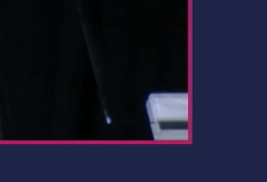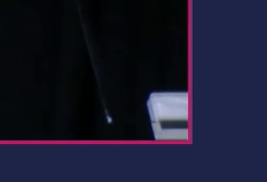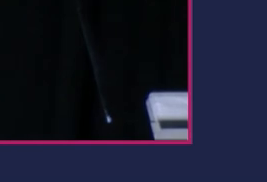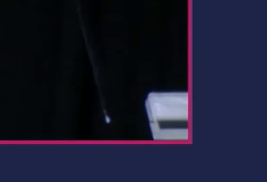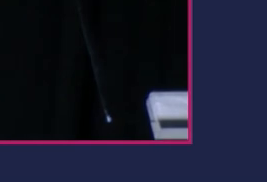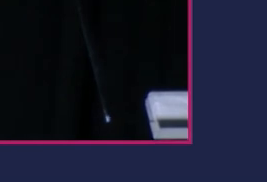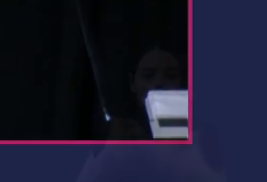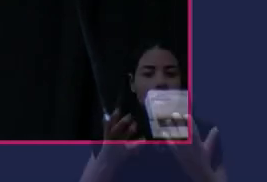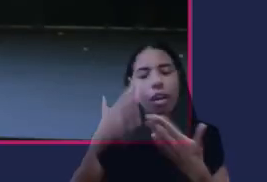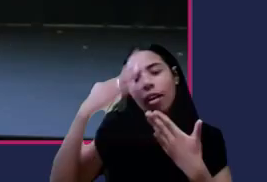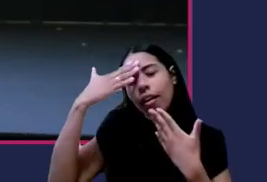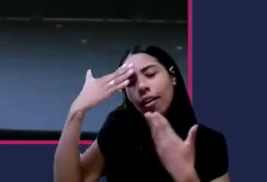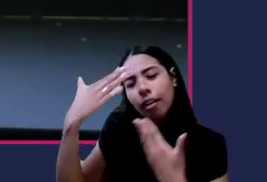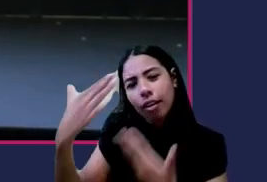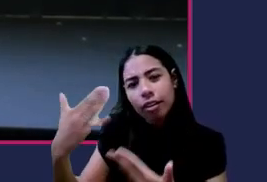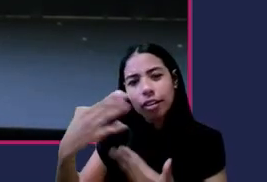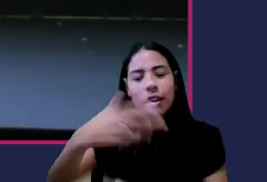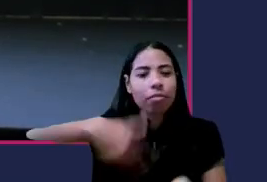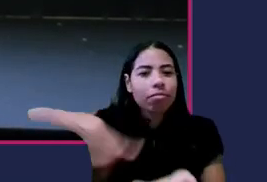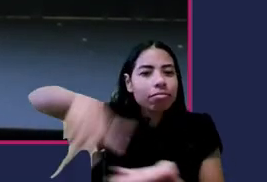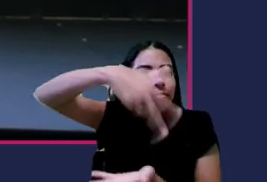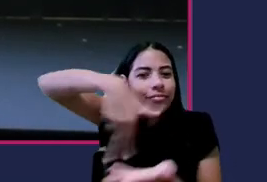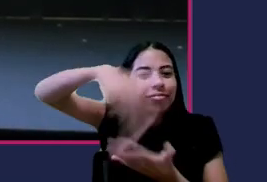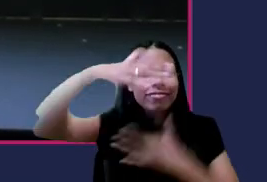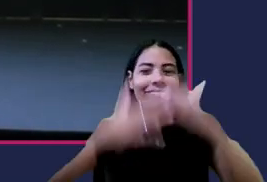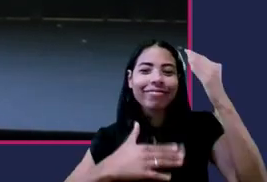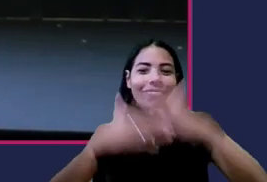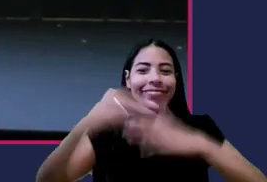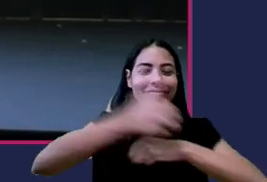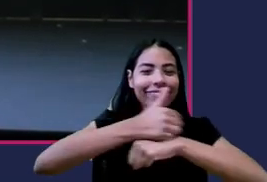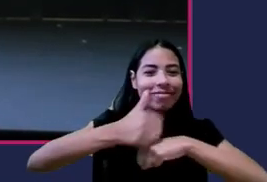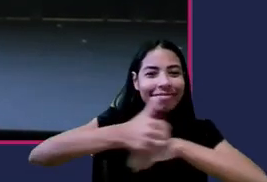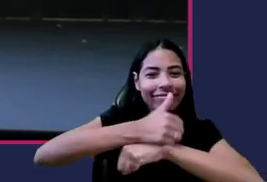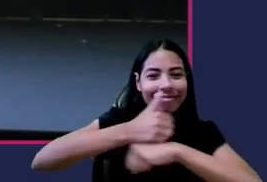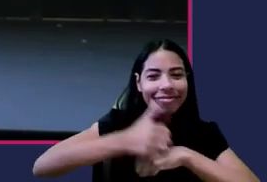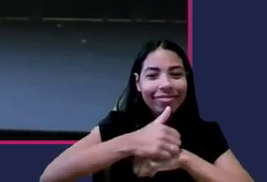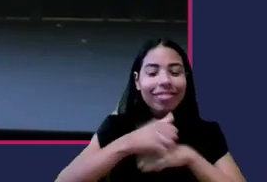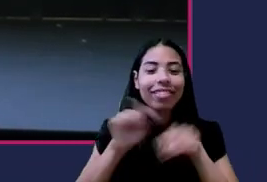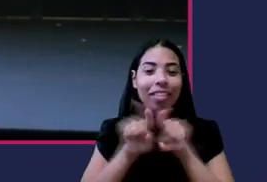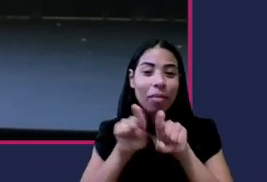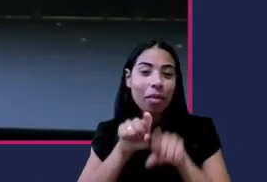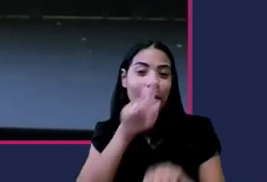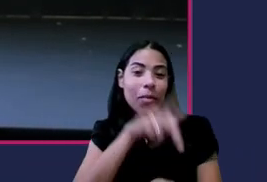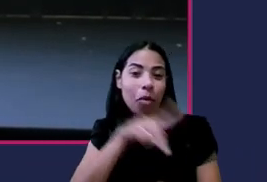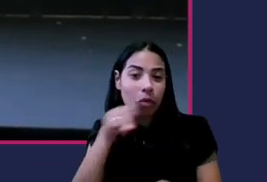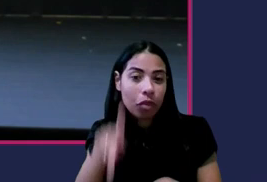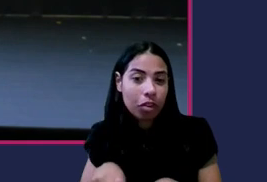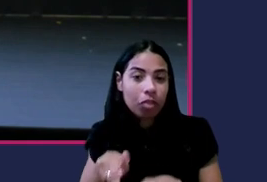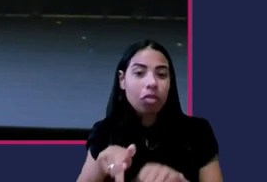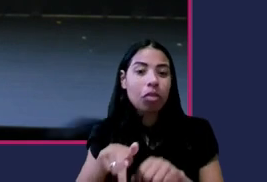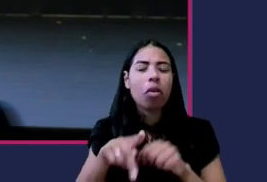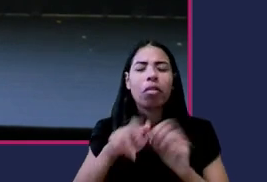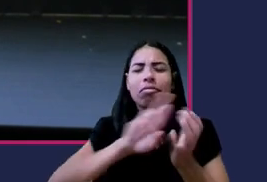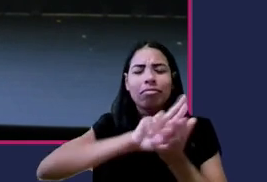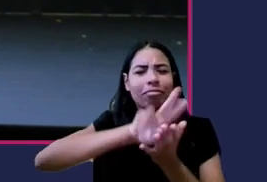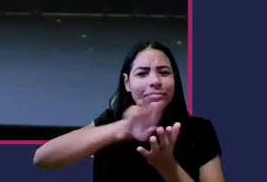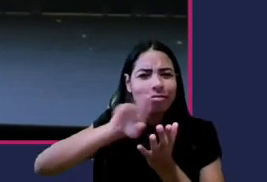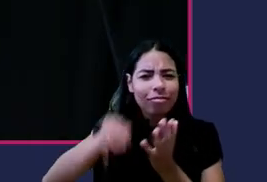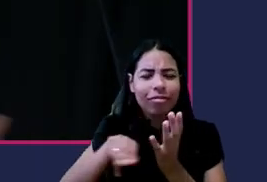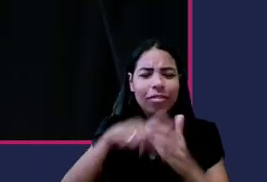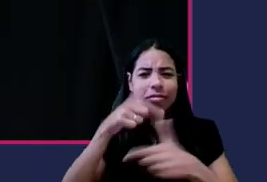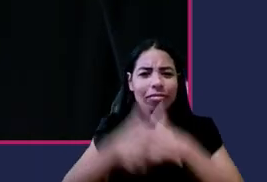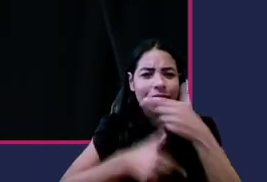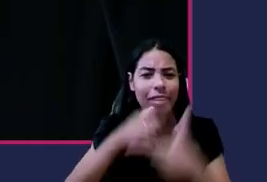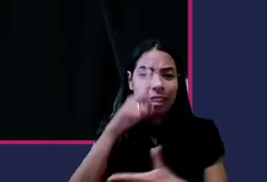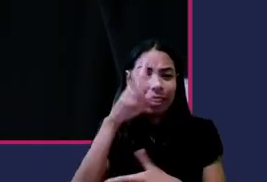de agradecer ao bailarino profissional Luan Ratacaso, professor, coreógrafo e produtor cultural há 15 anos. Ele já foi